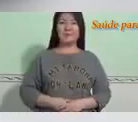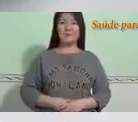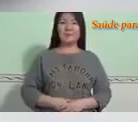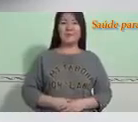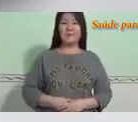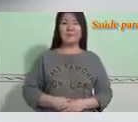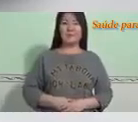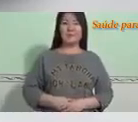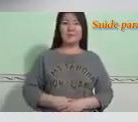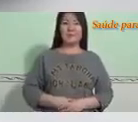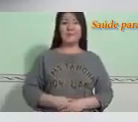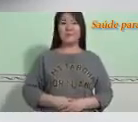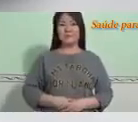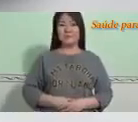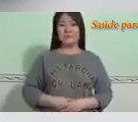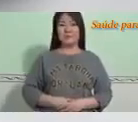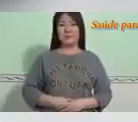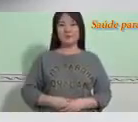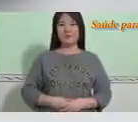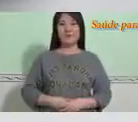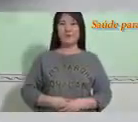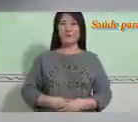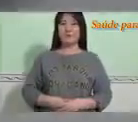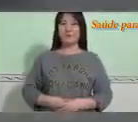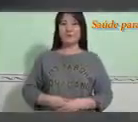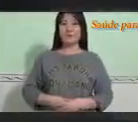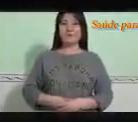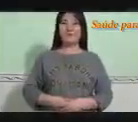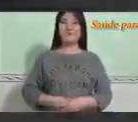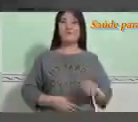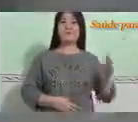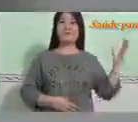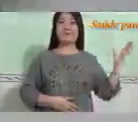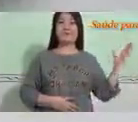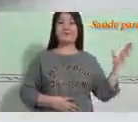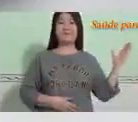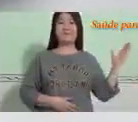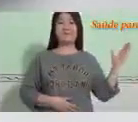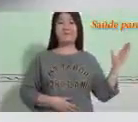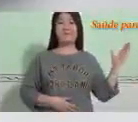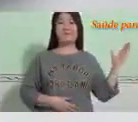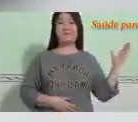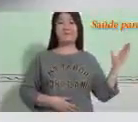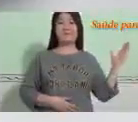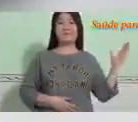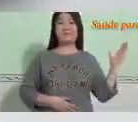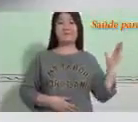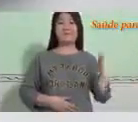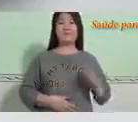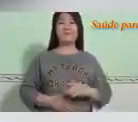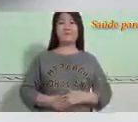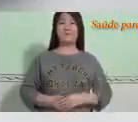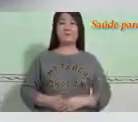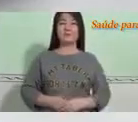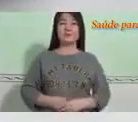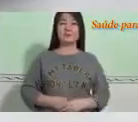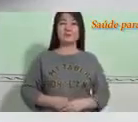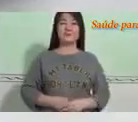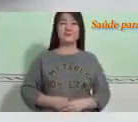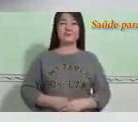cadê o s a m a acento agudo xm a hélice a n c cedilha abre a n a tio